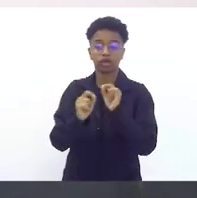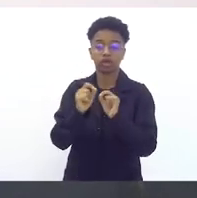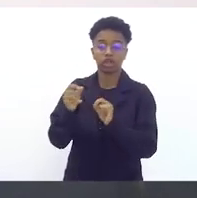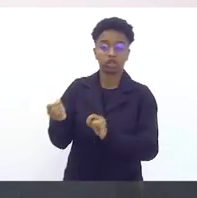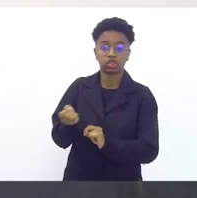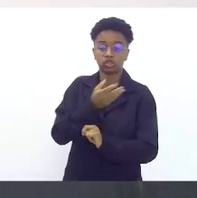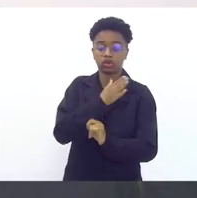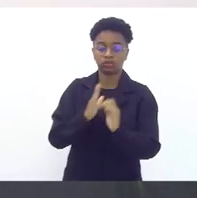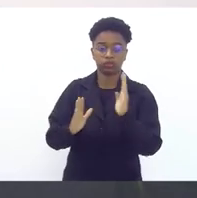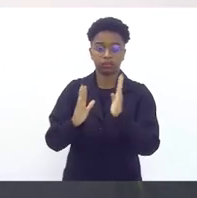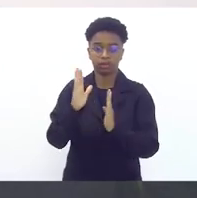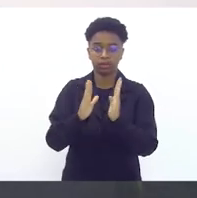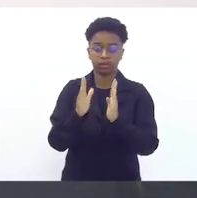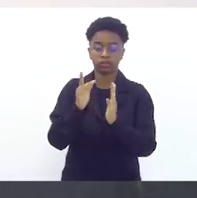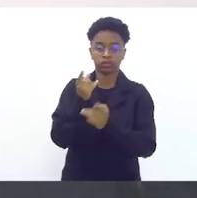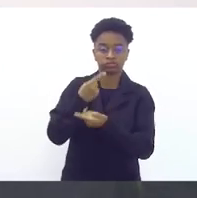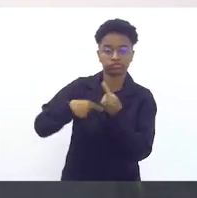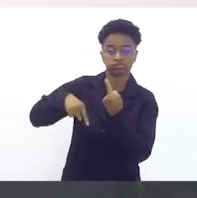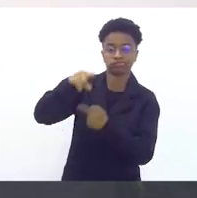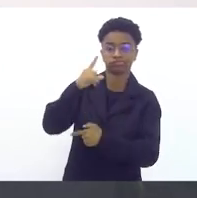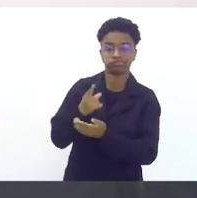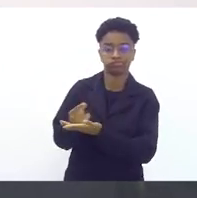de recuperação fiscal.